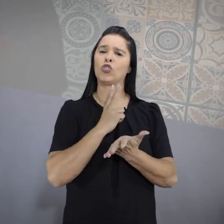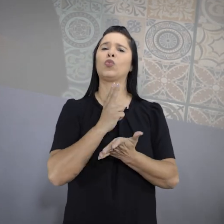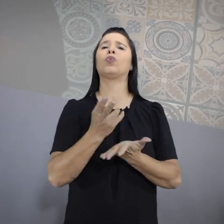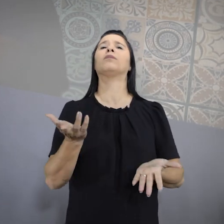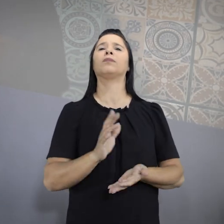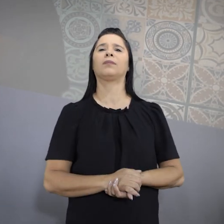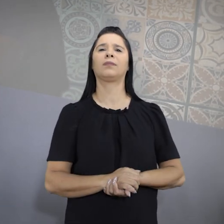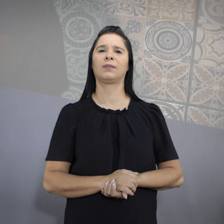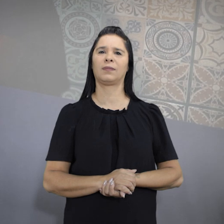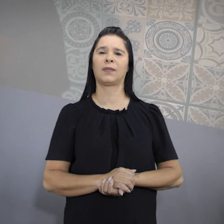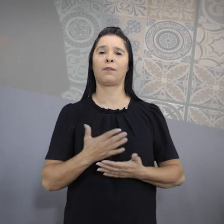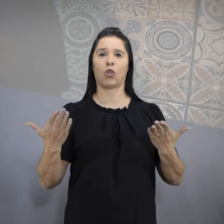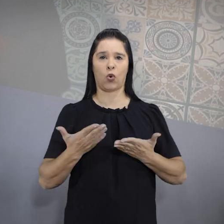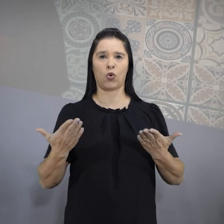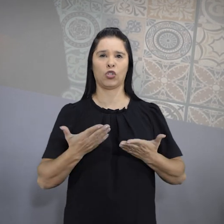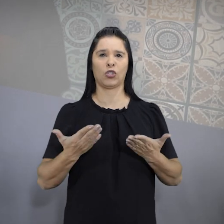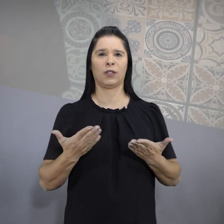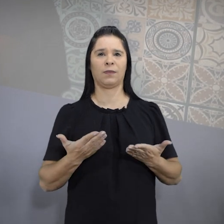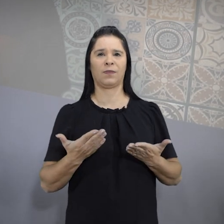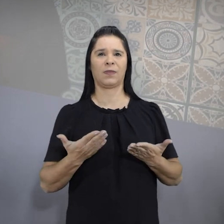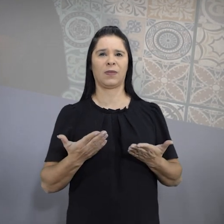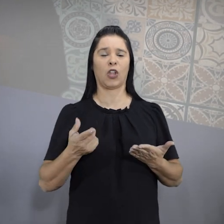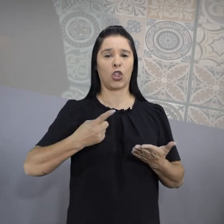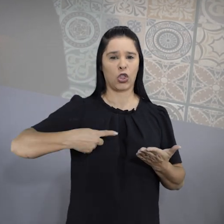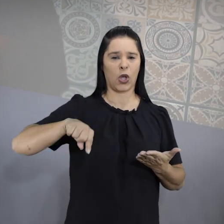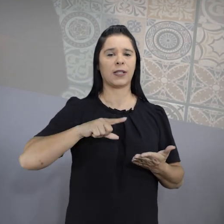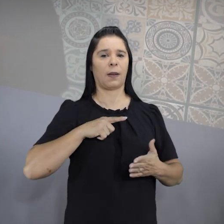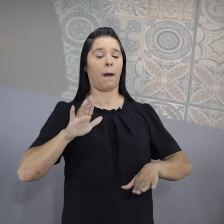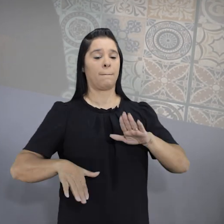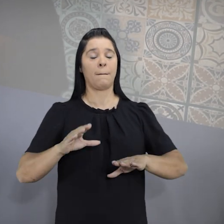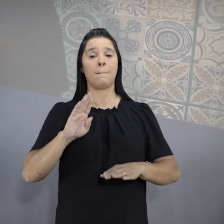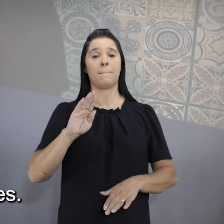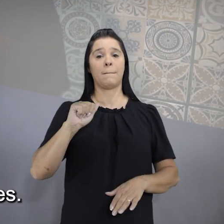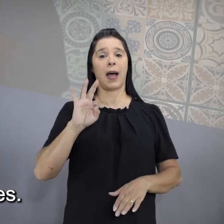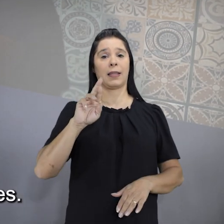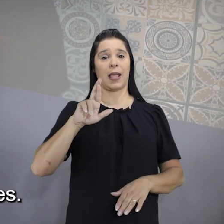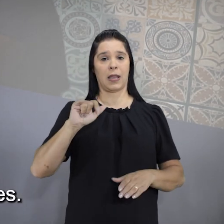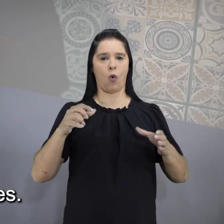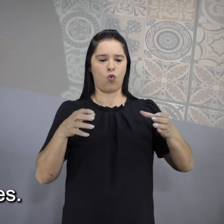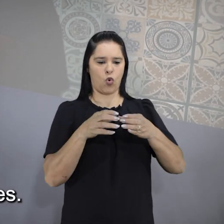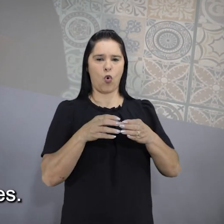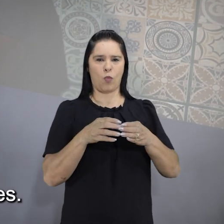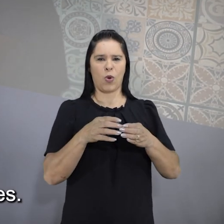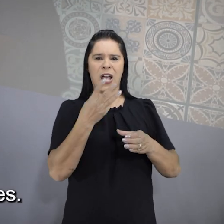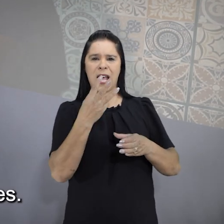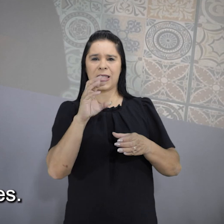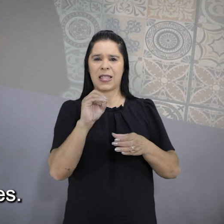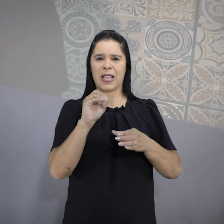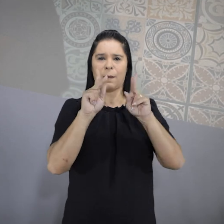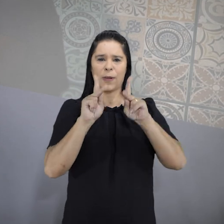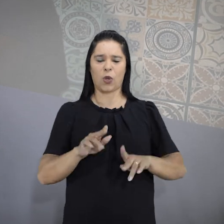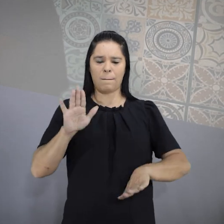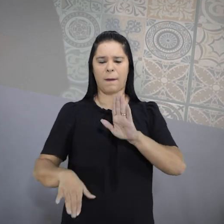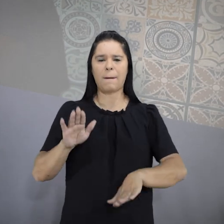né? Hoje a gente montou uma bateria, né? Tem mais ou menos de 30, 40